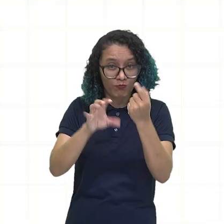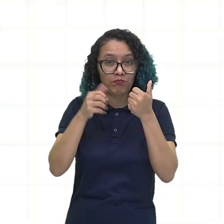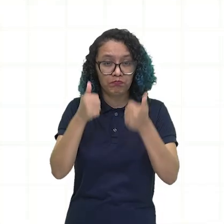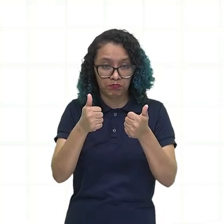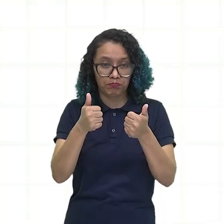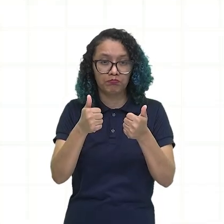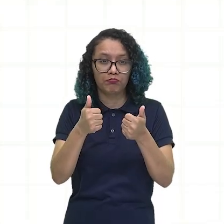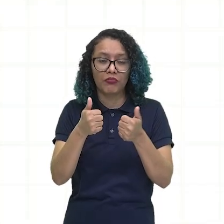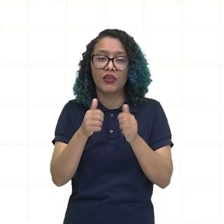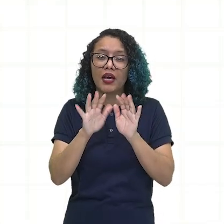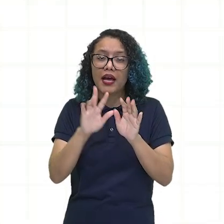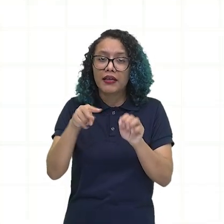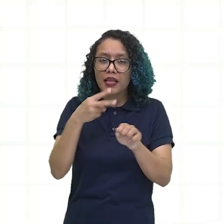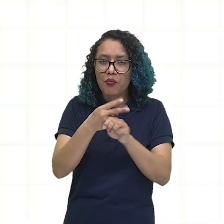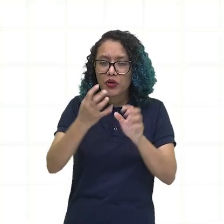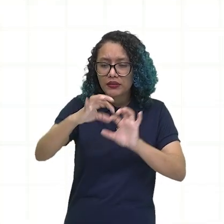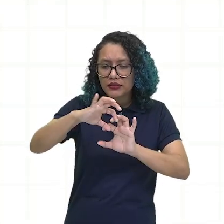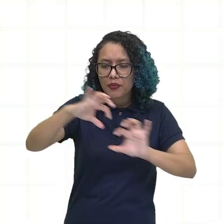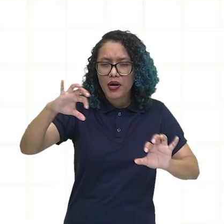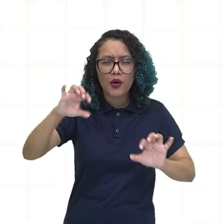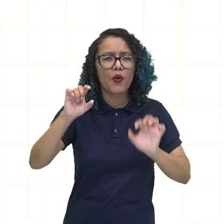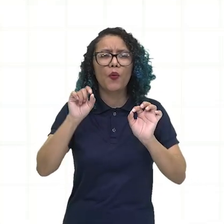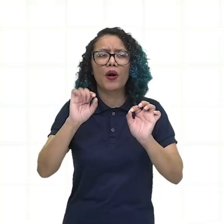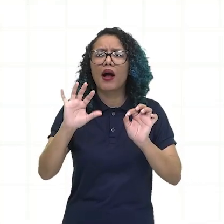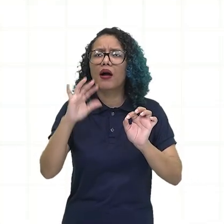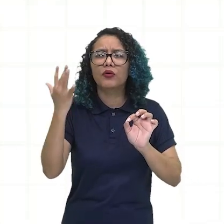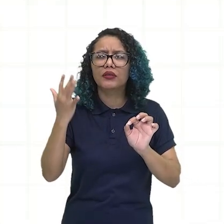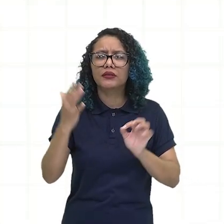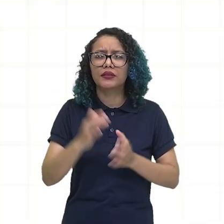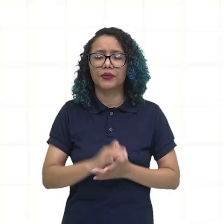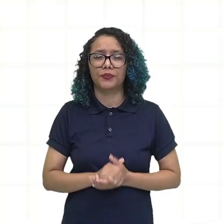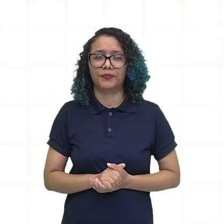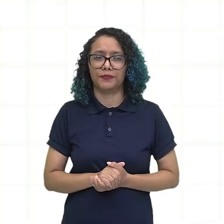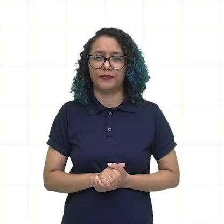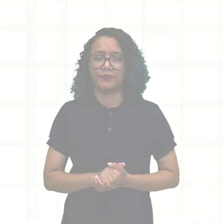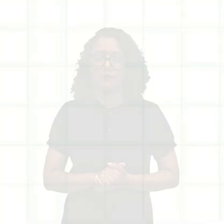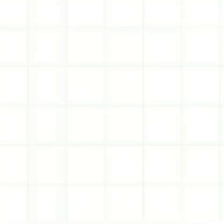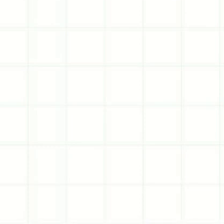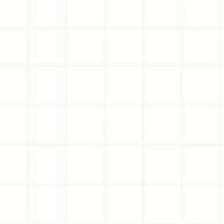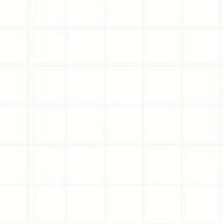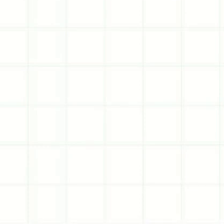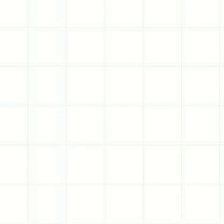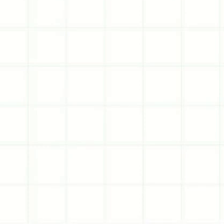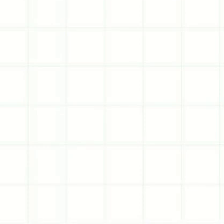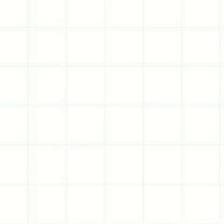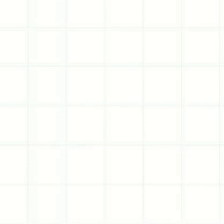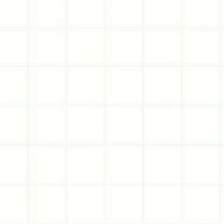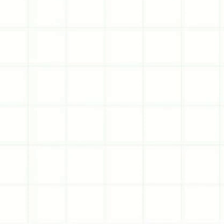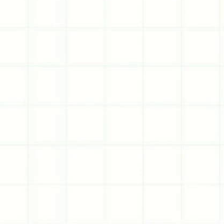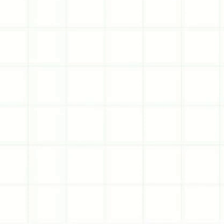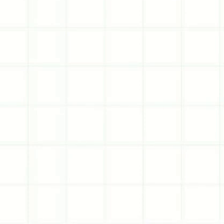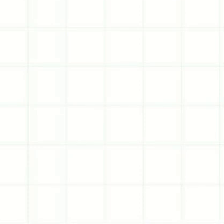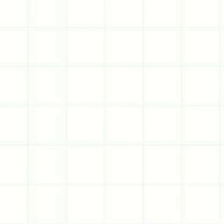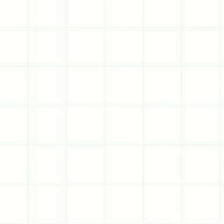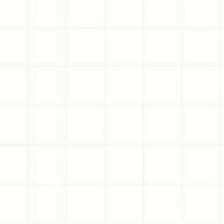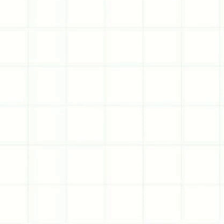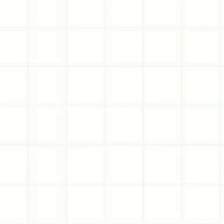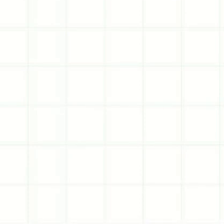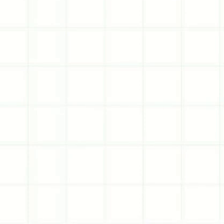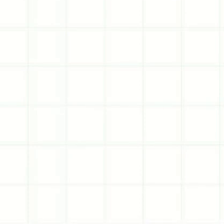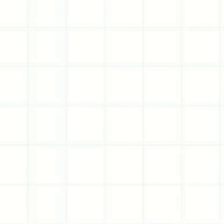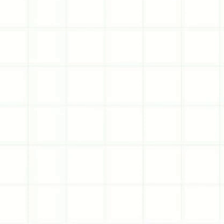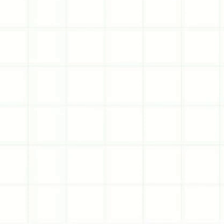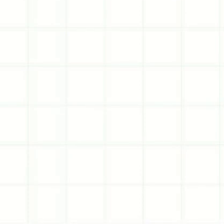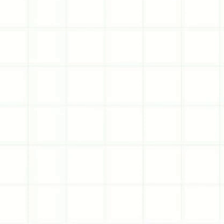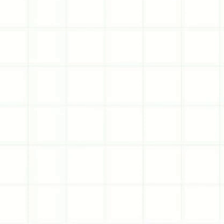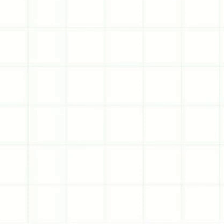E aí, quando separou a América do Sul com a África, que nós vamos